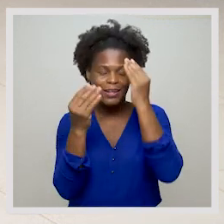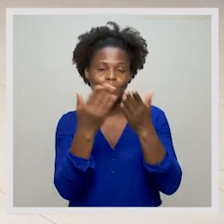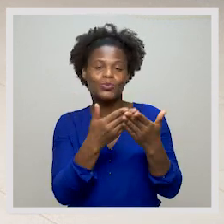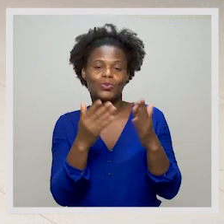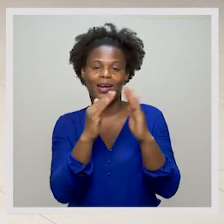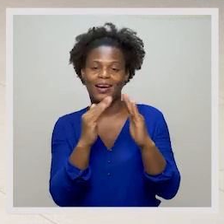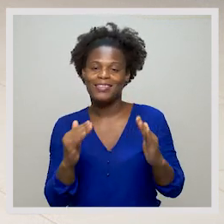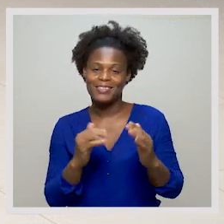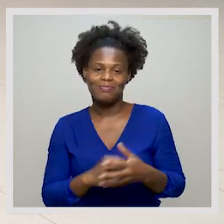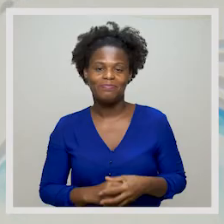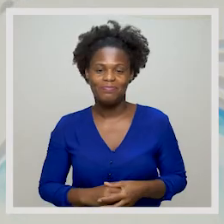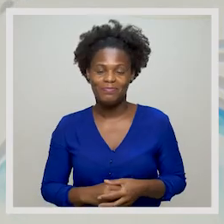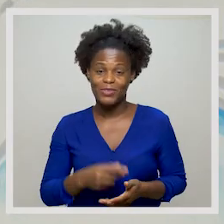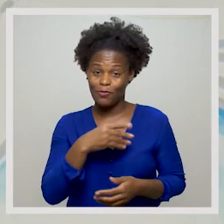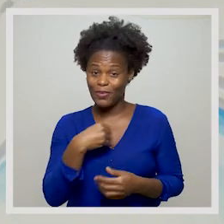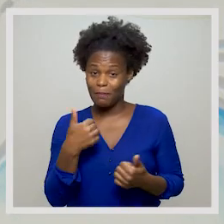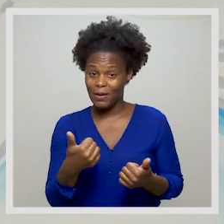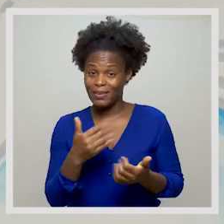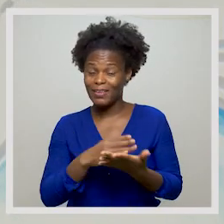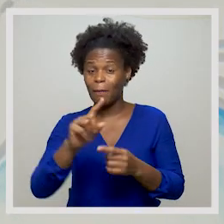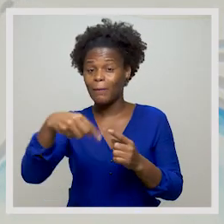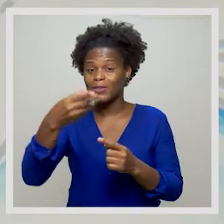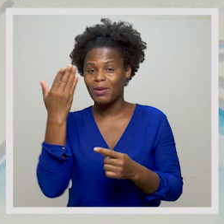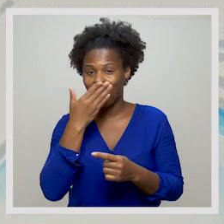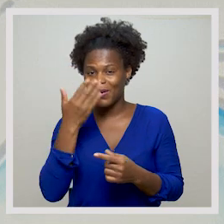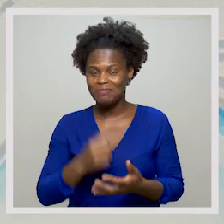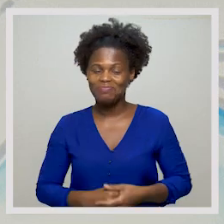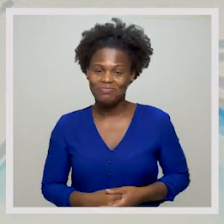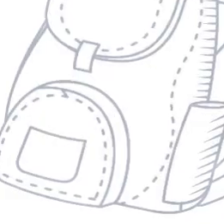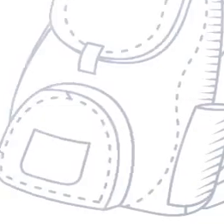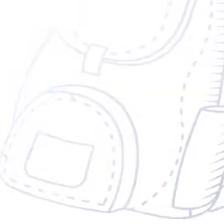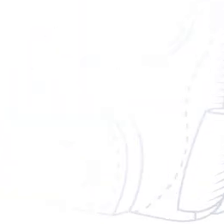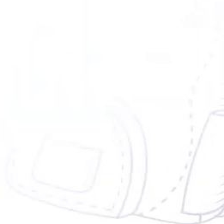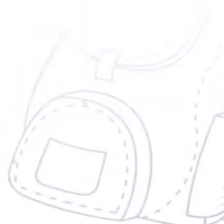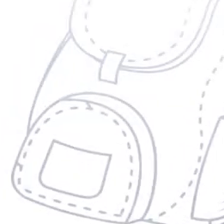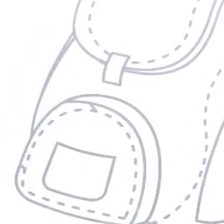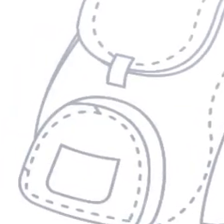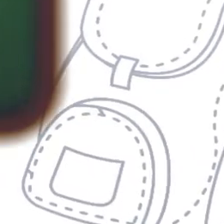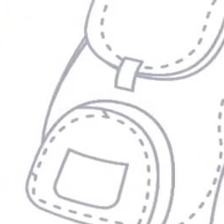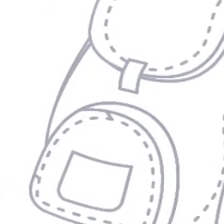Aprender e Estudar em Casa. Fica bem e até a próxima aula.